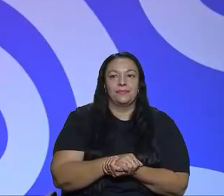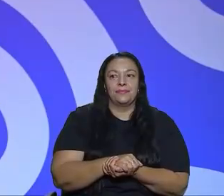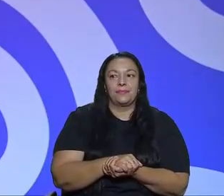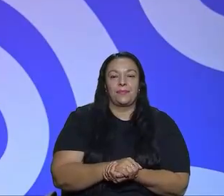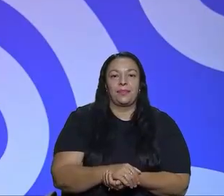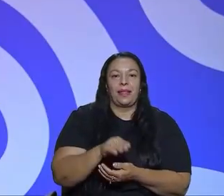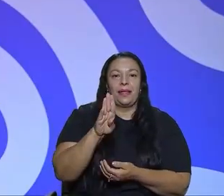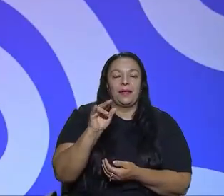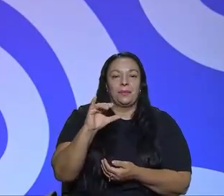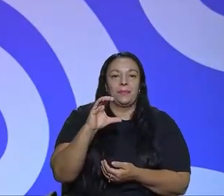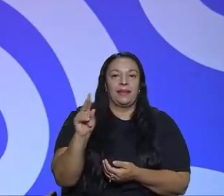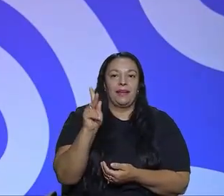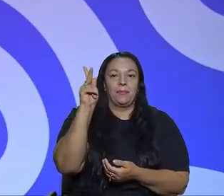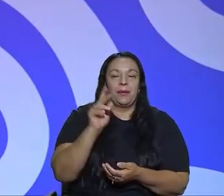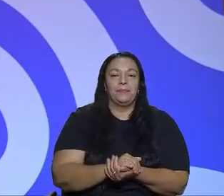Bicampeão.